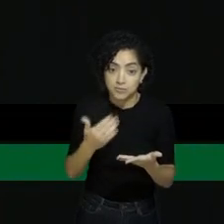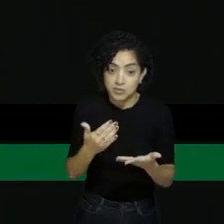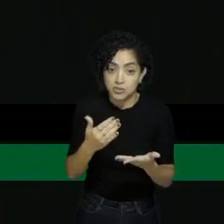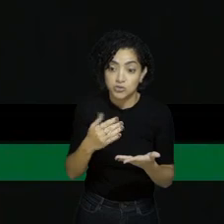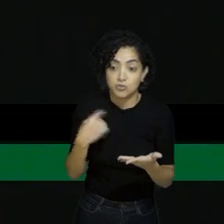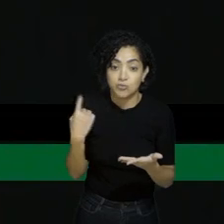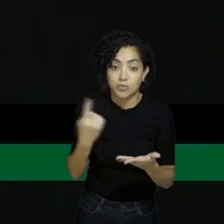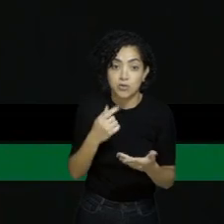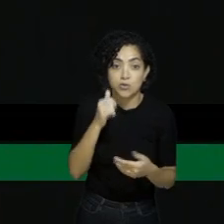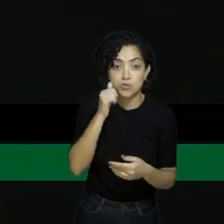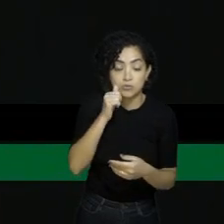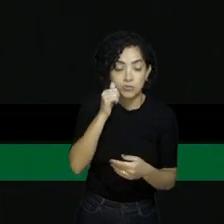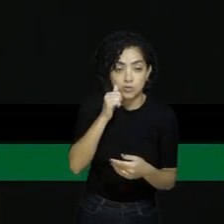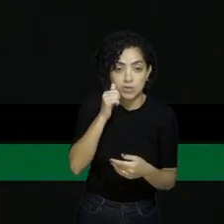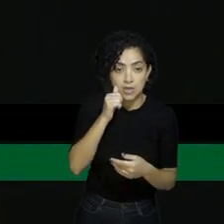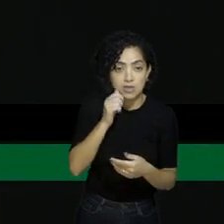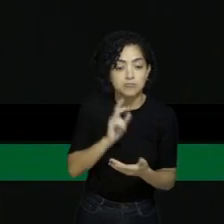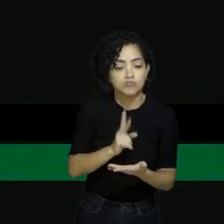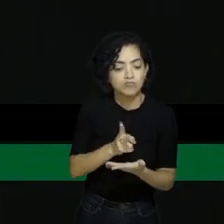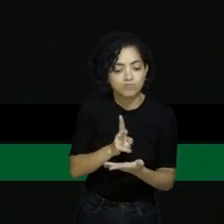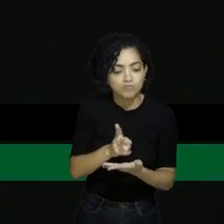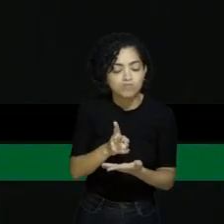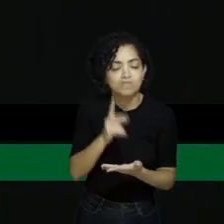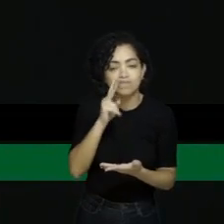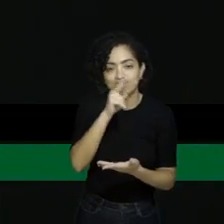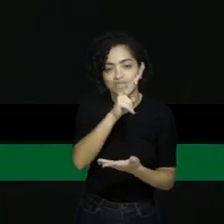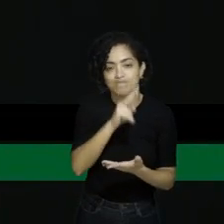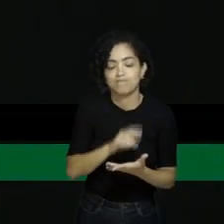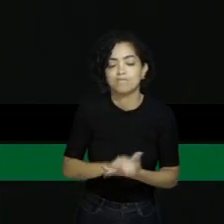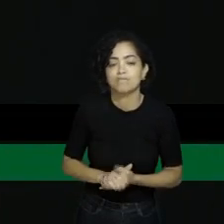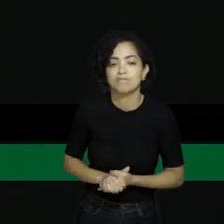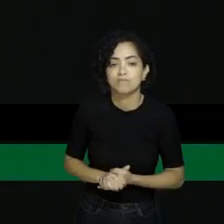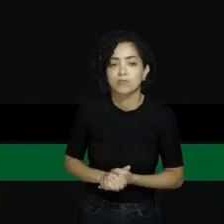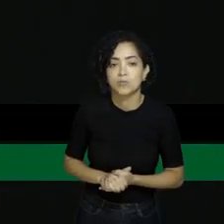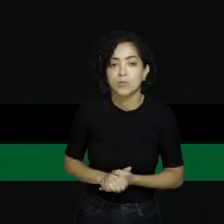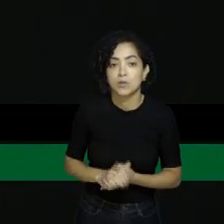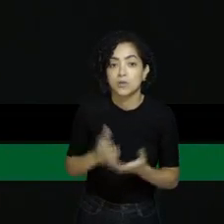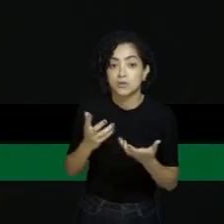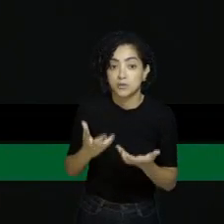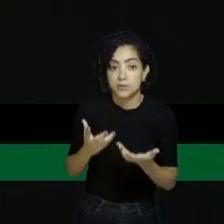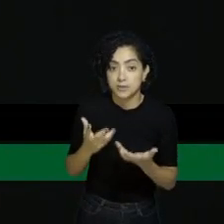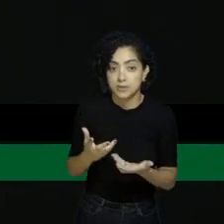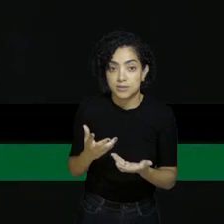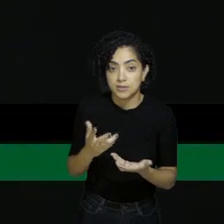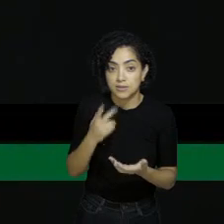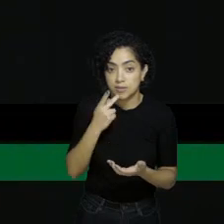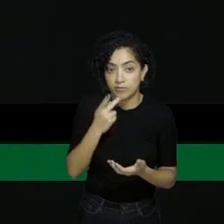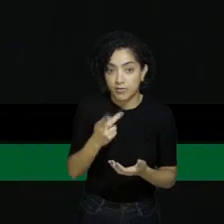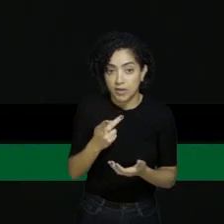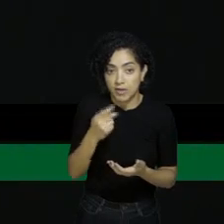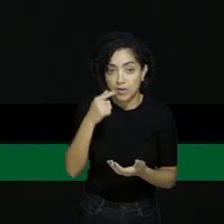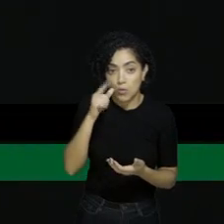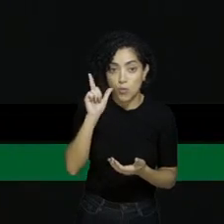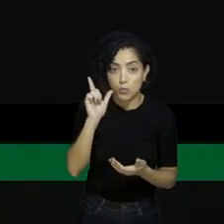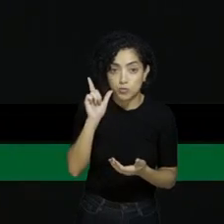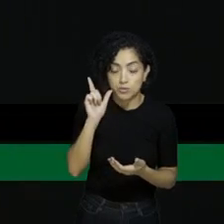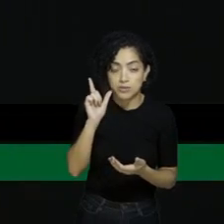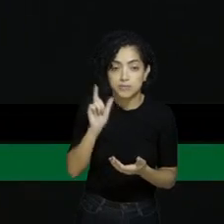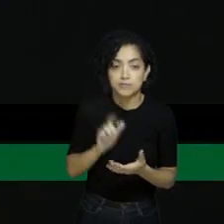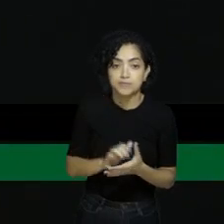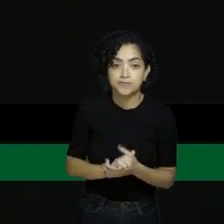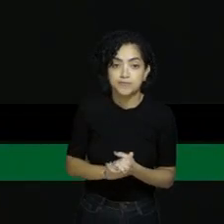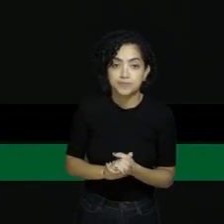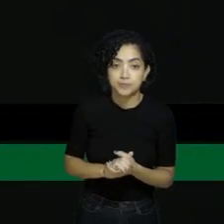mulheres, ela continua sendo muito forte. Eu queria também dizer que ontem era o